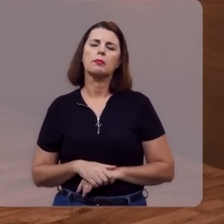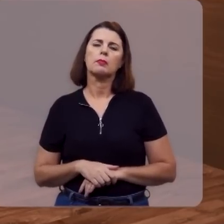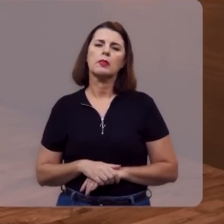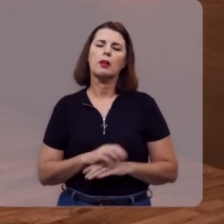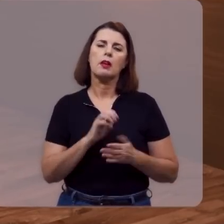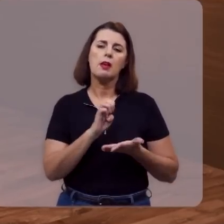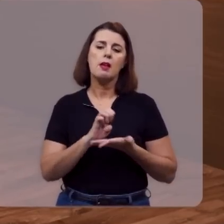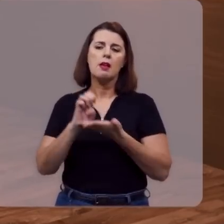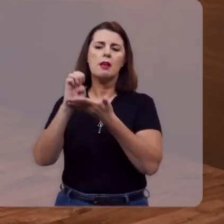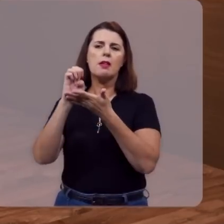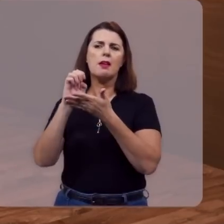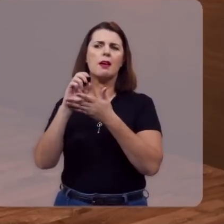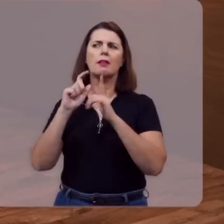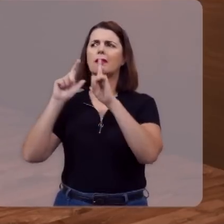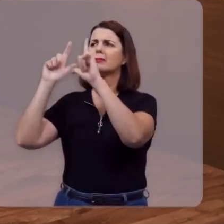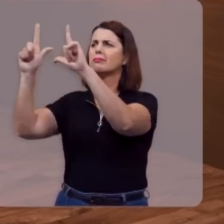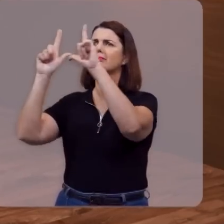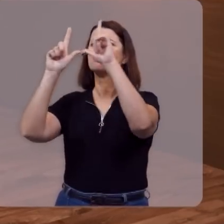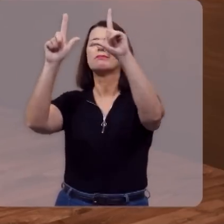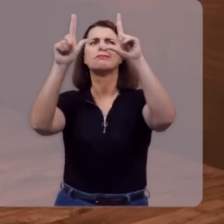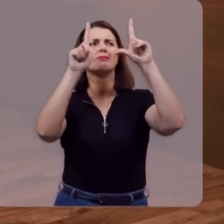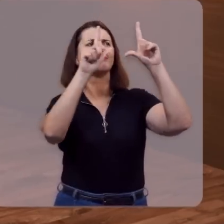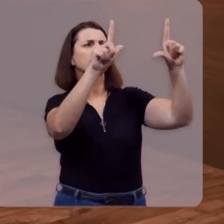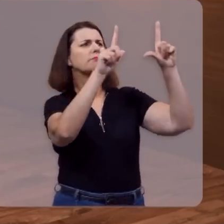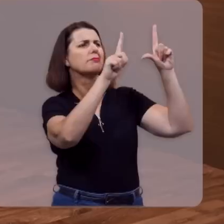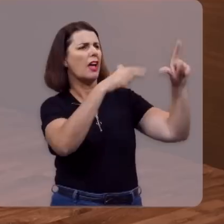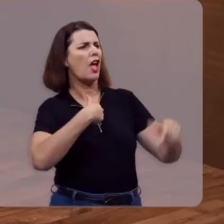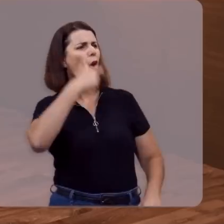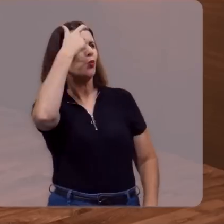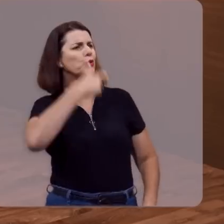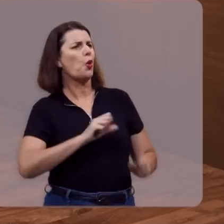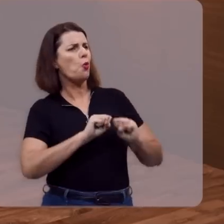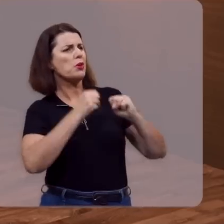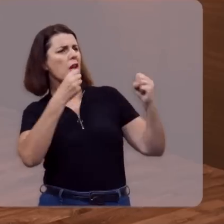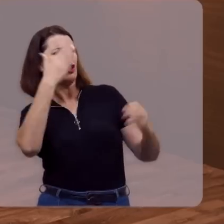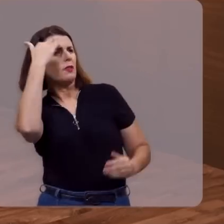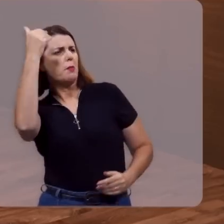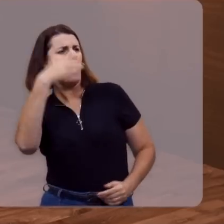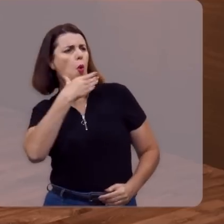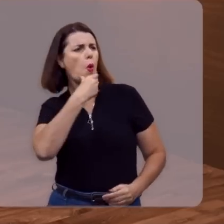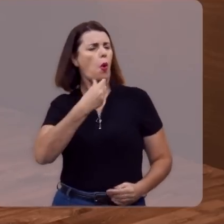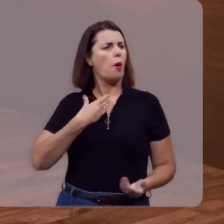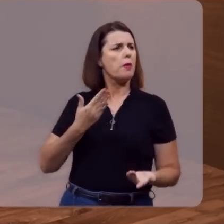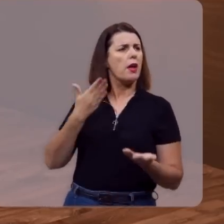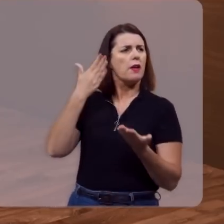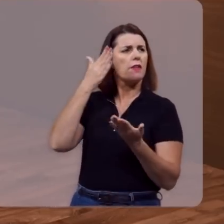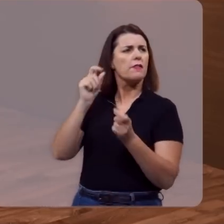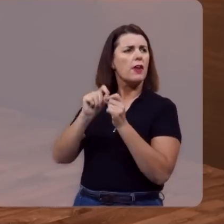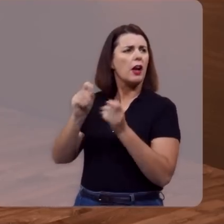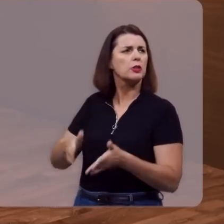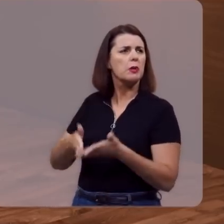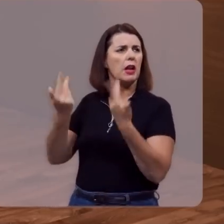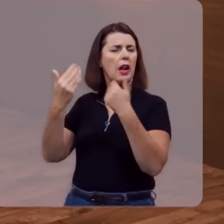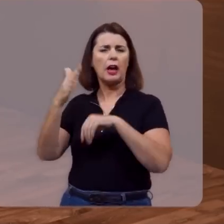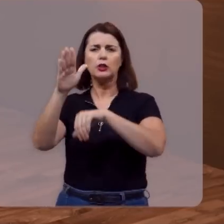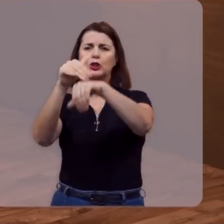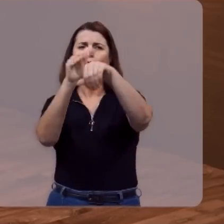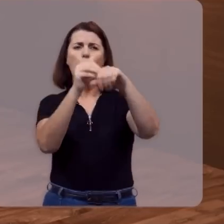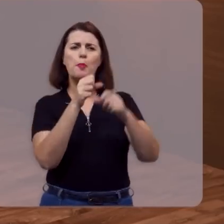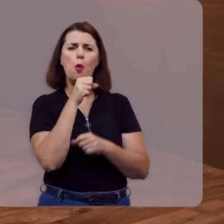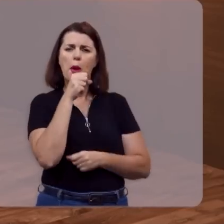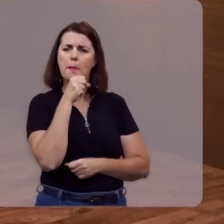colocou outdoors na cidade, dizendo quão grande homem ele era. Ele não chamou uma coletiva da imprensa para